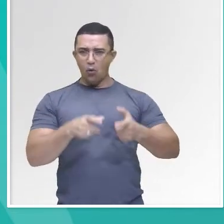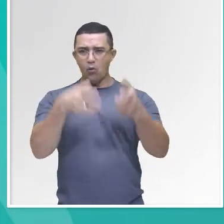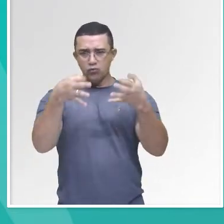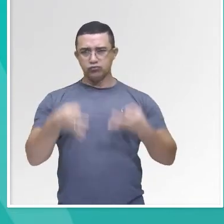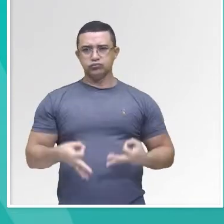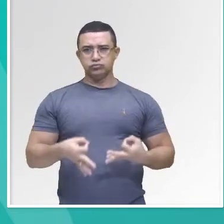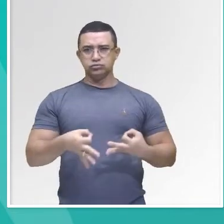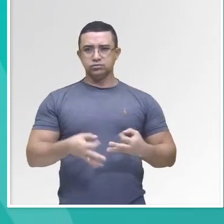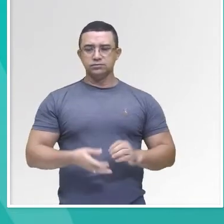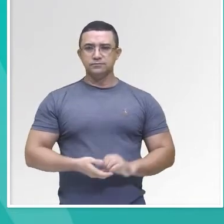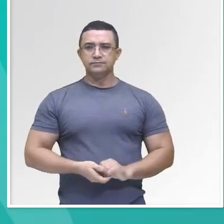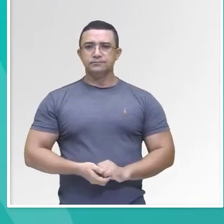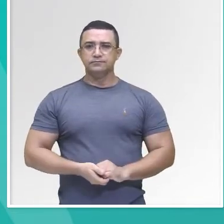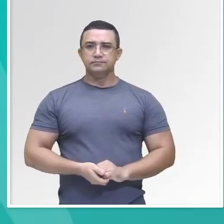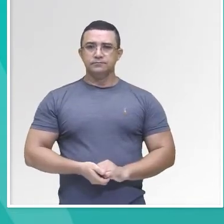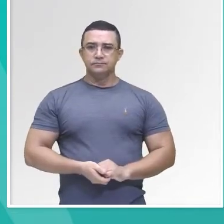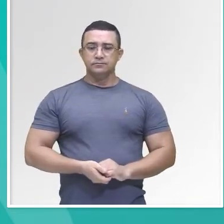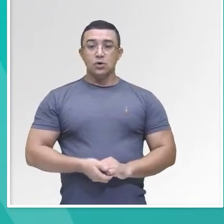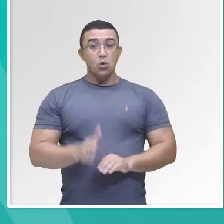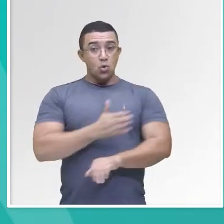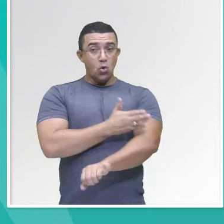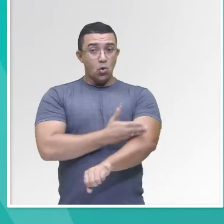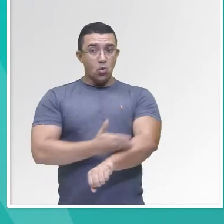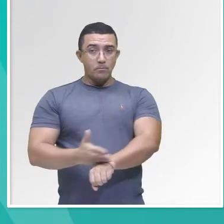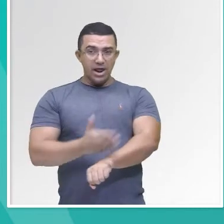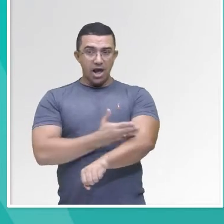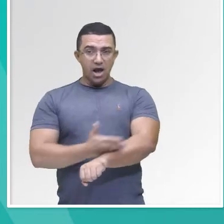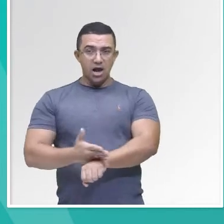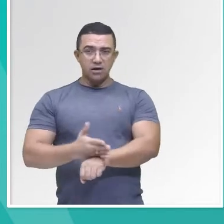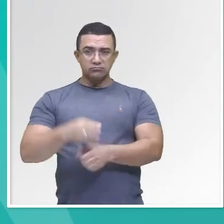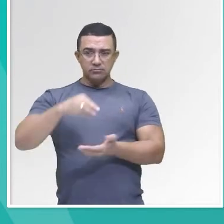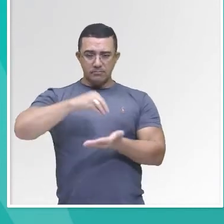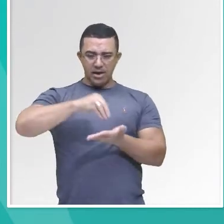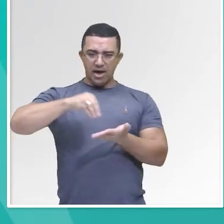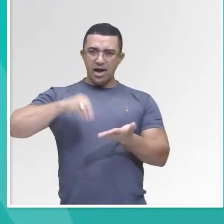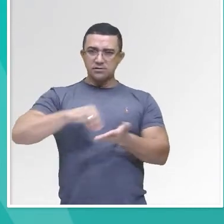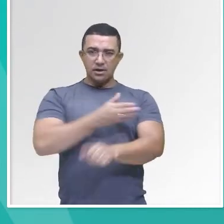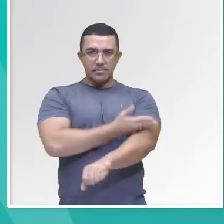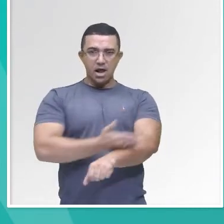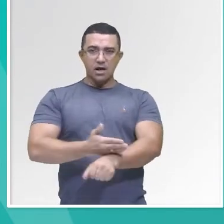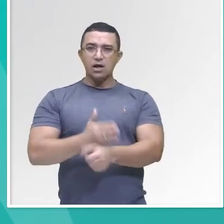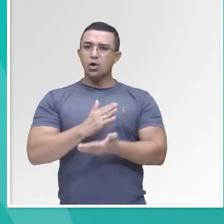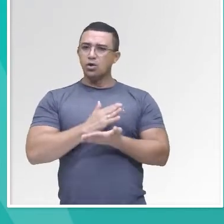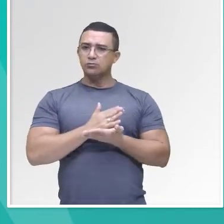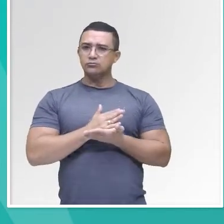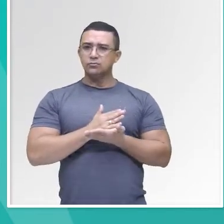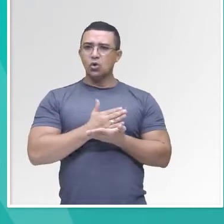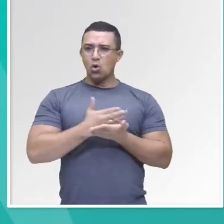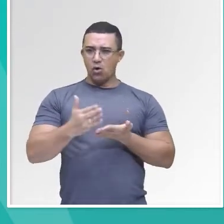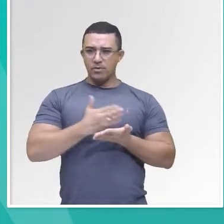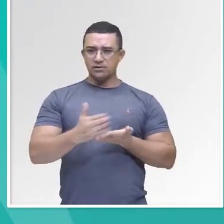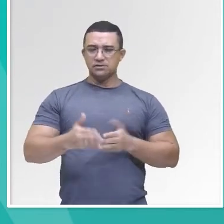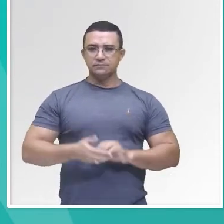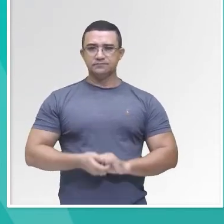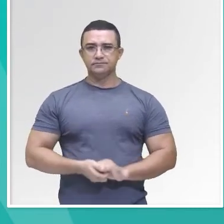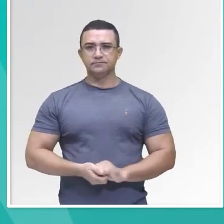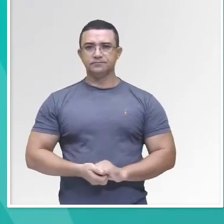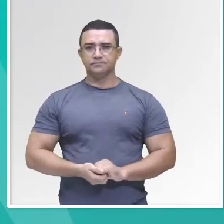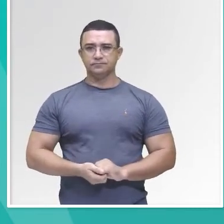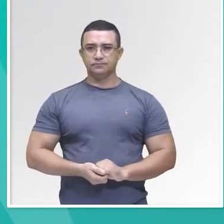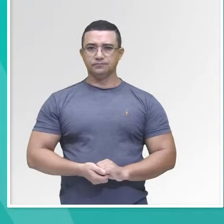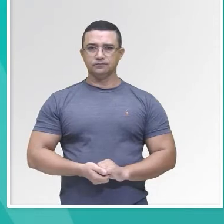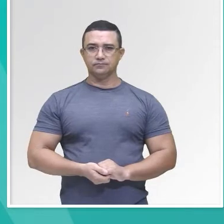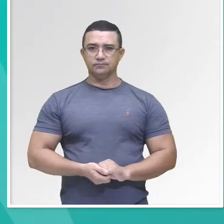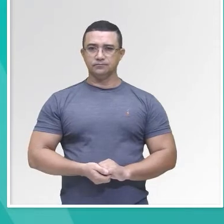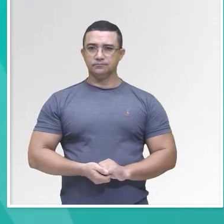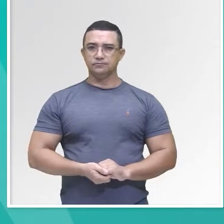Vamos iniciar com as peças brancas. No caso, vamos começar de fora para dentro.